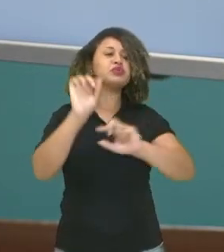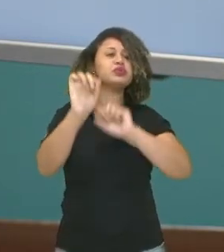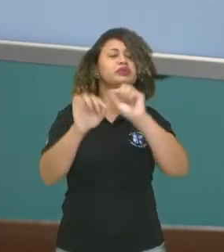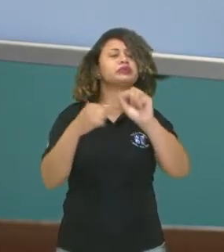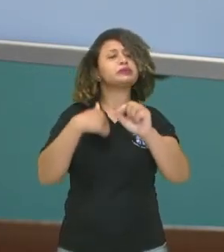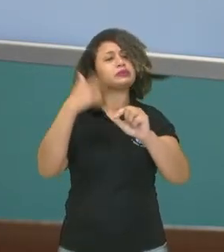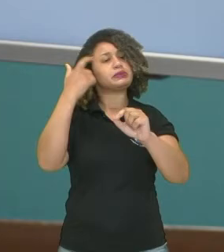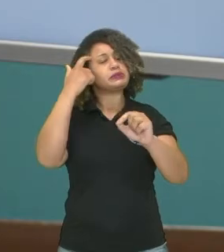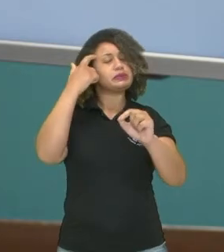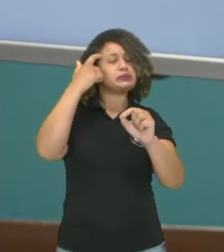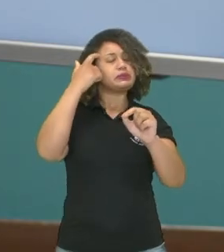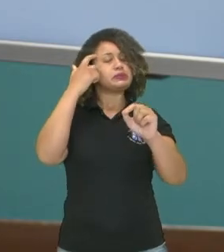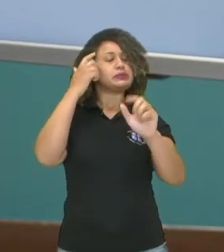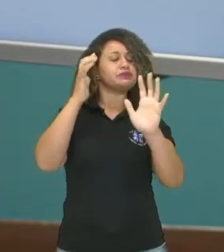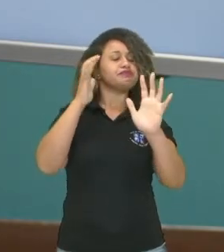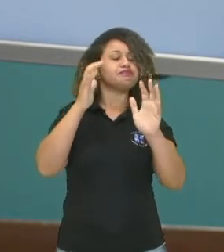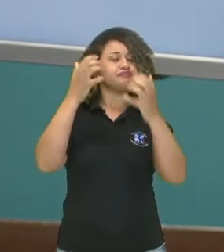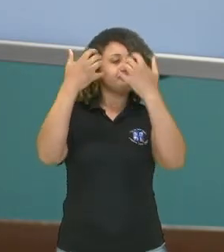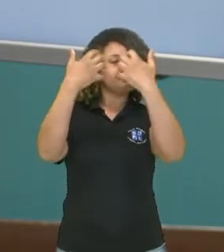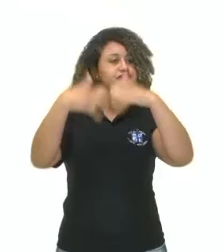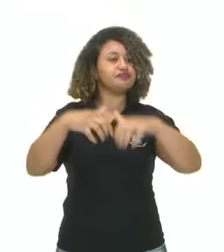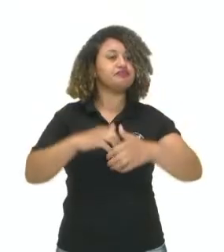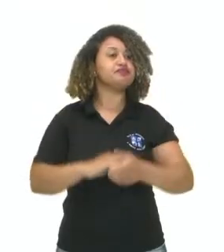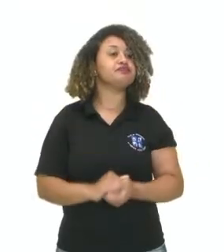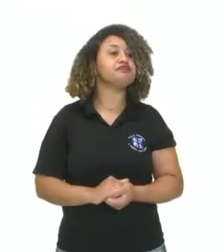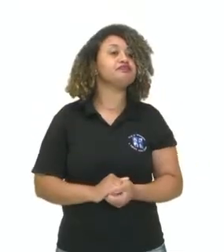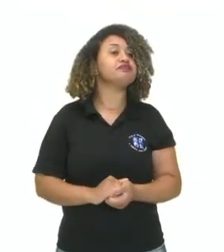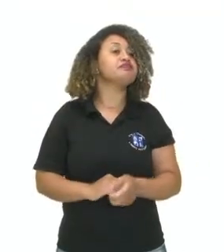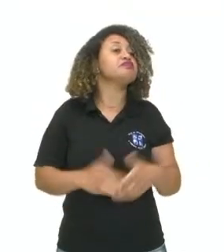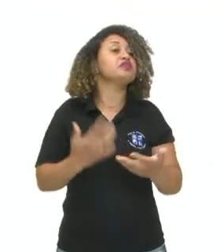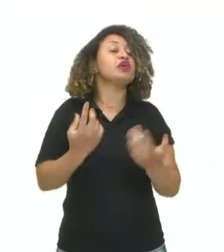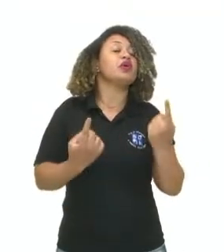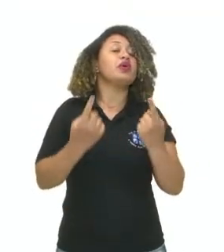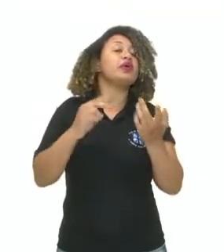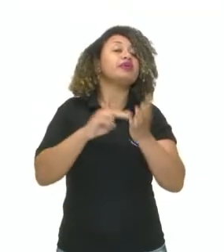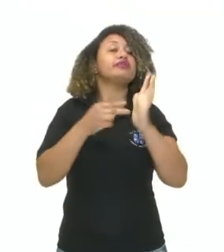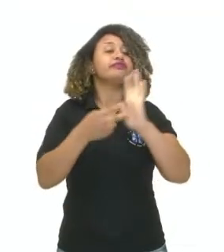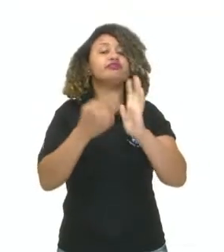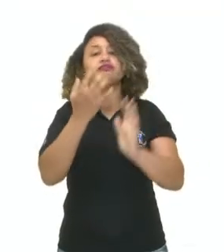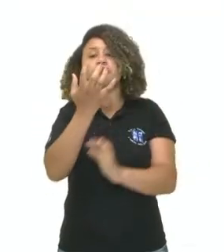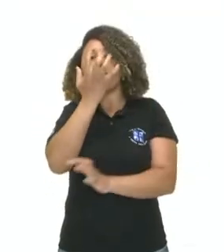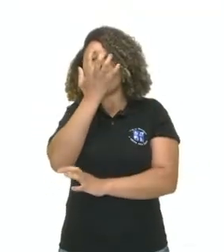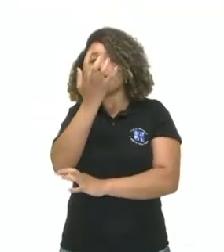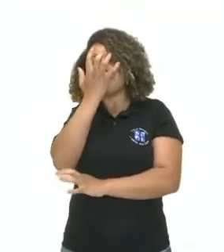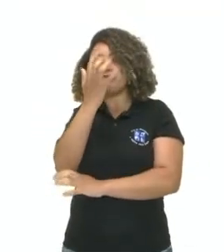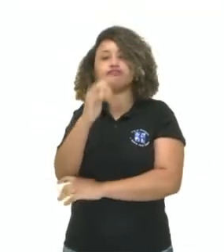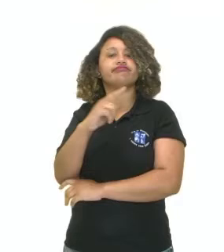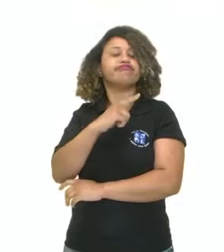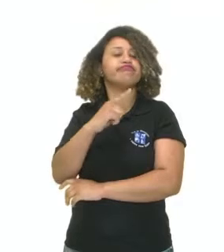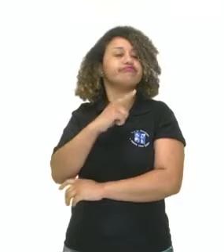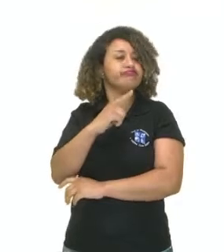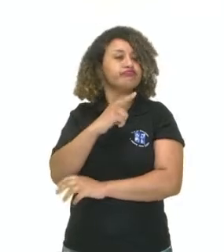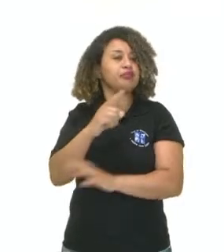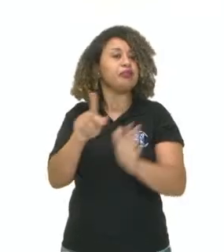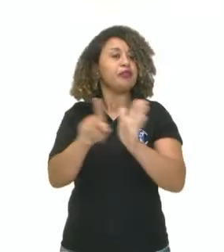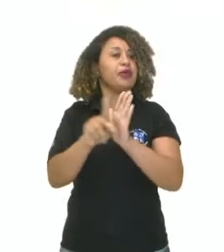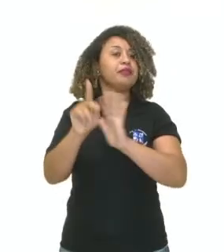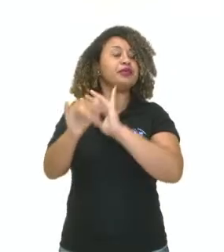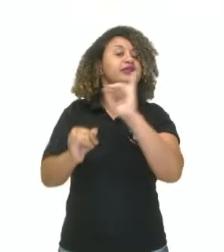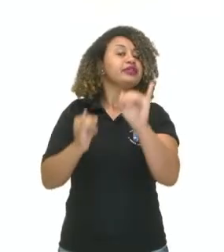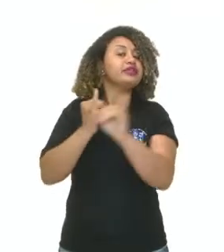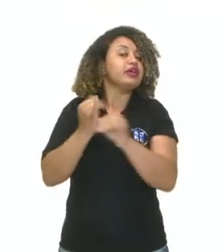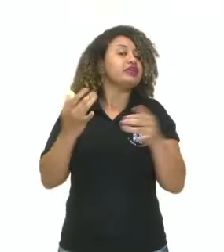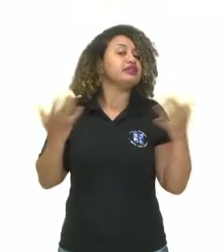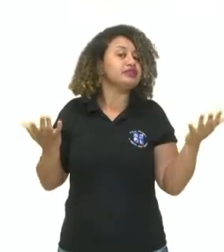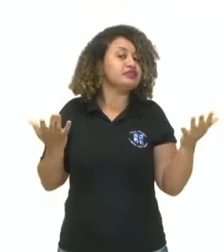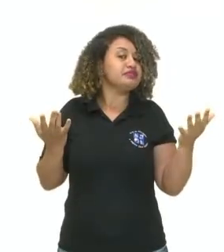pensando juntos. Vejamos a sequência. Qual é o sentido que a máscara representa em relação à internet? O que